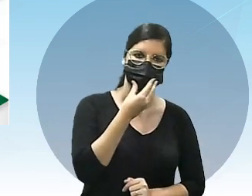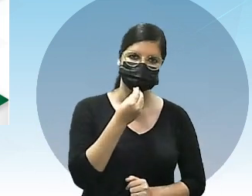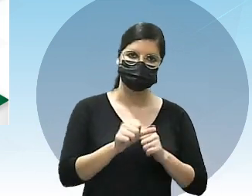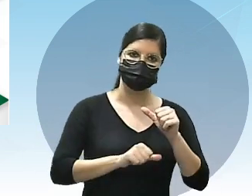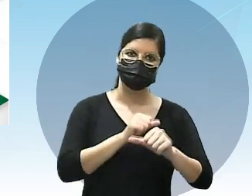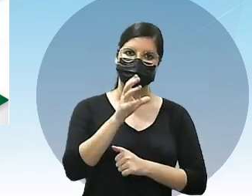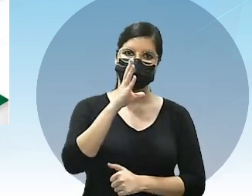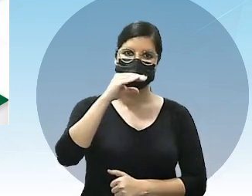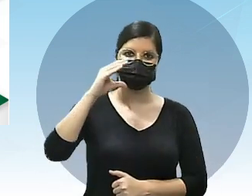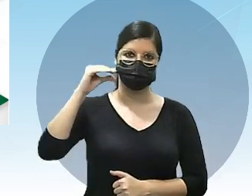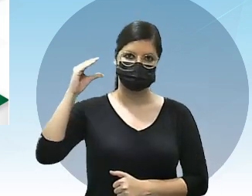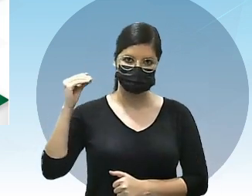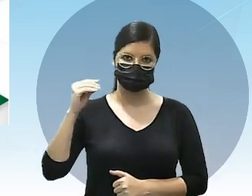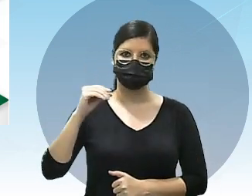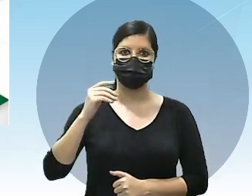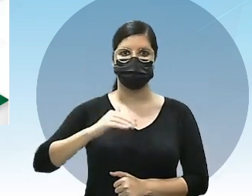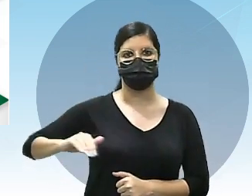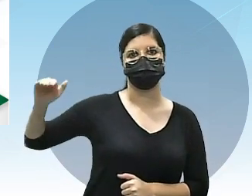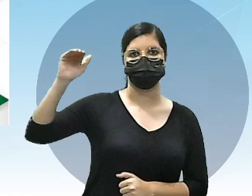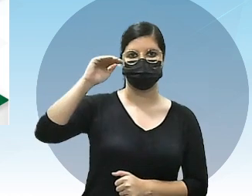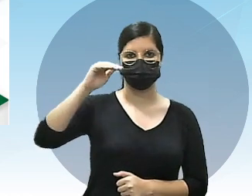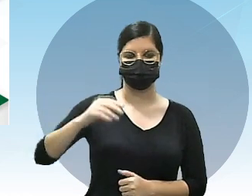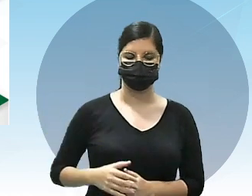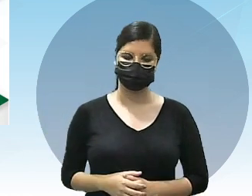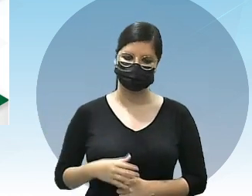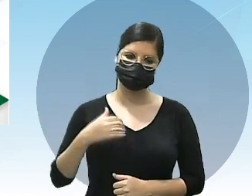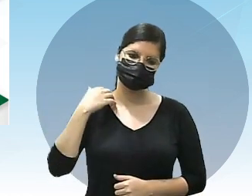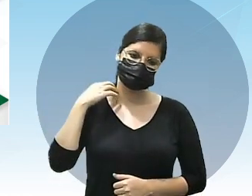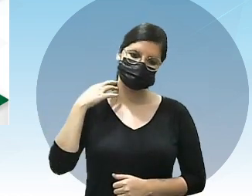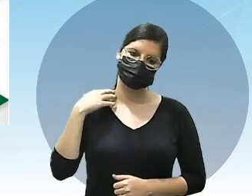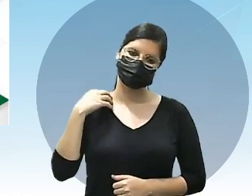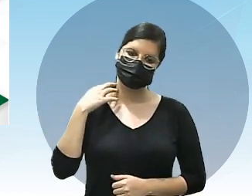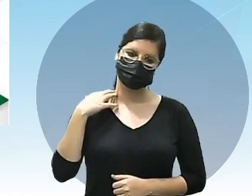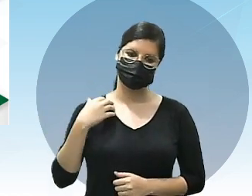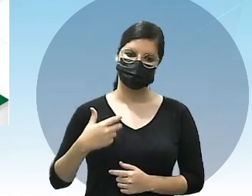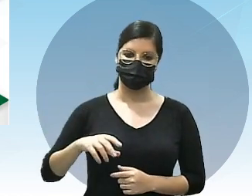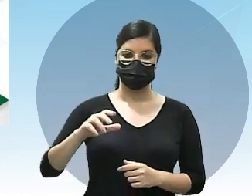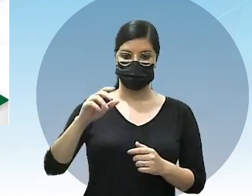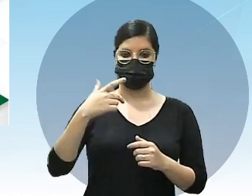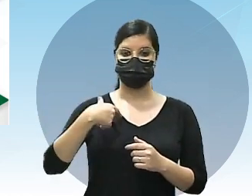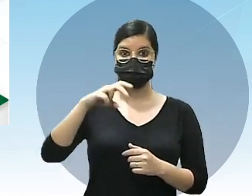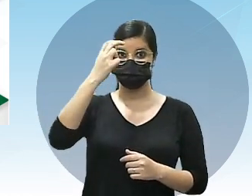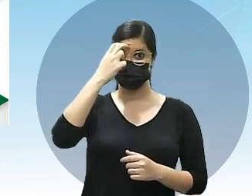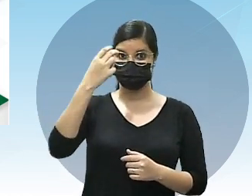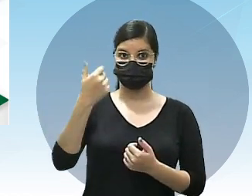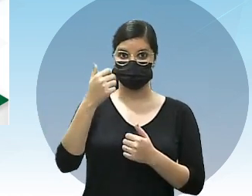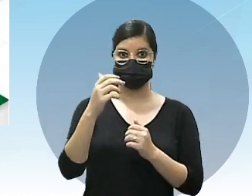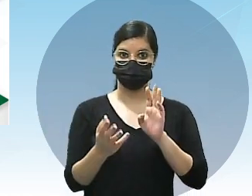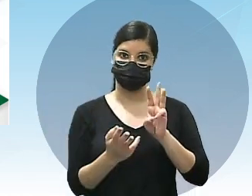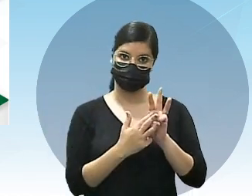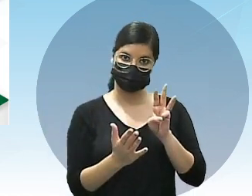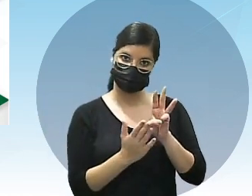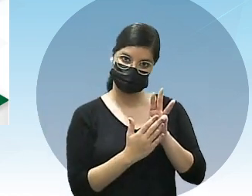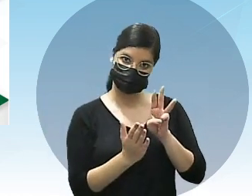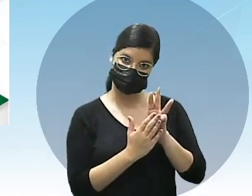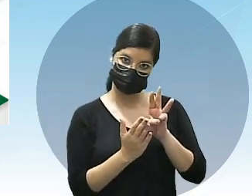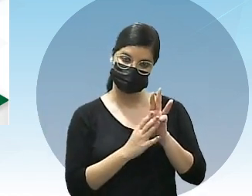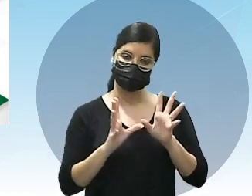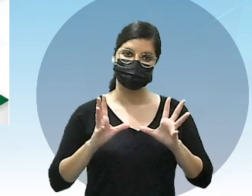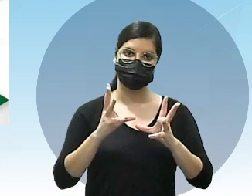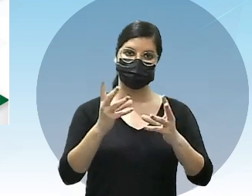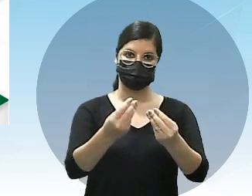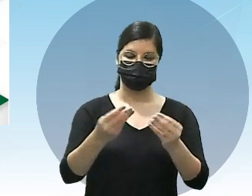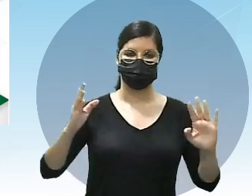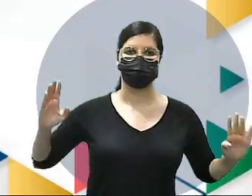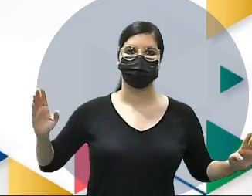adolescência e passam a vida adulta bom então aí como eu falei as culturas indígenas elas fazem esse essas festas